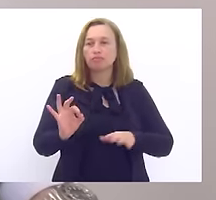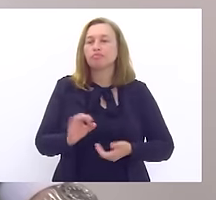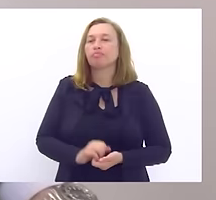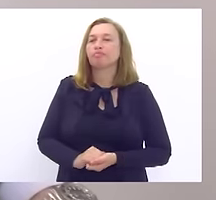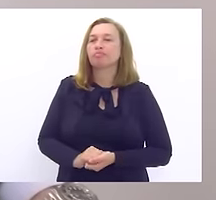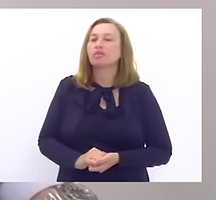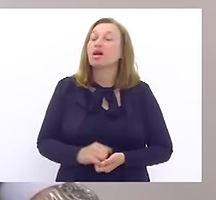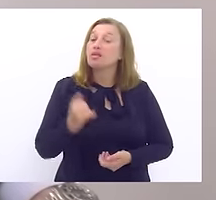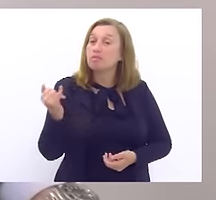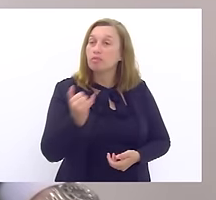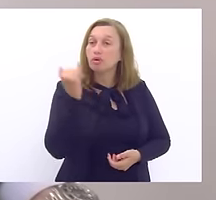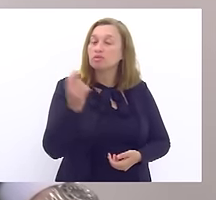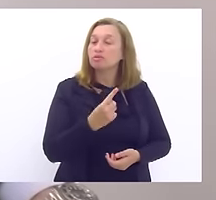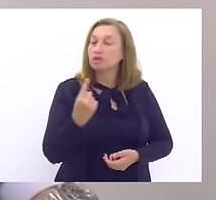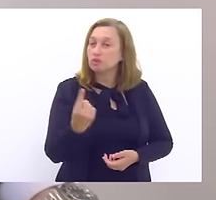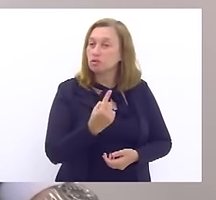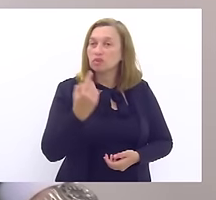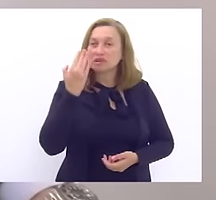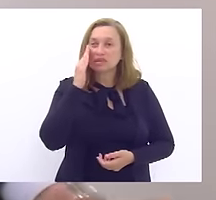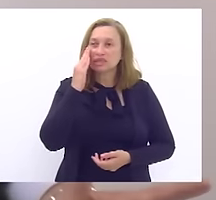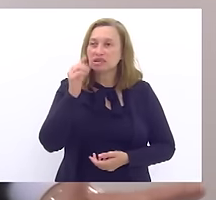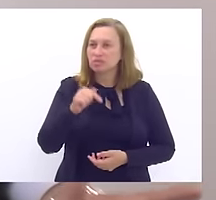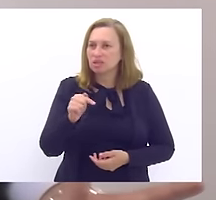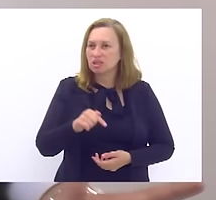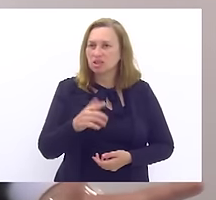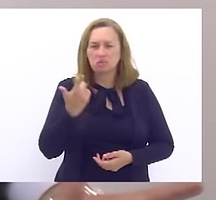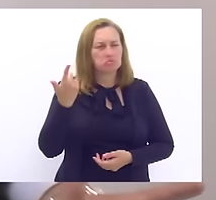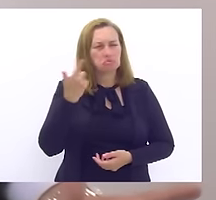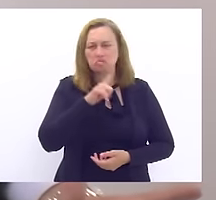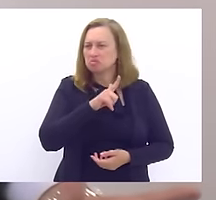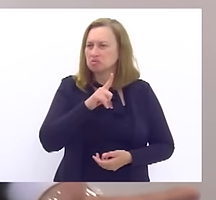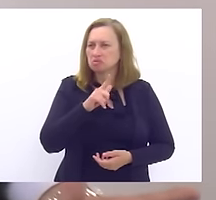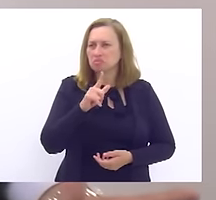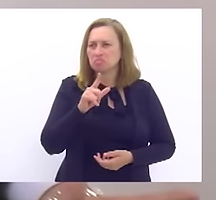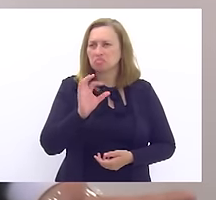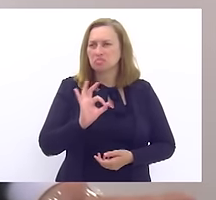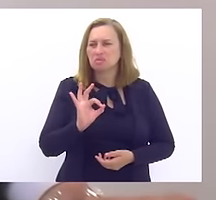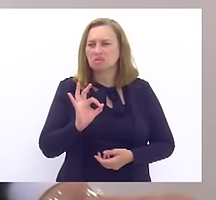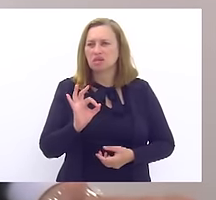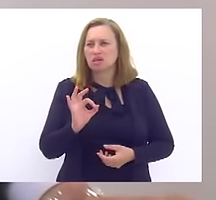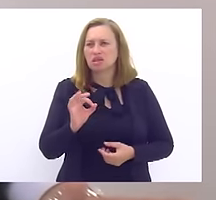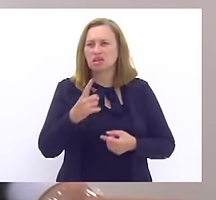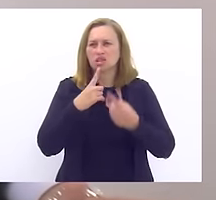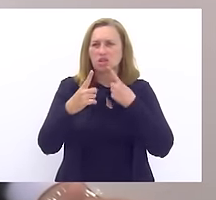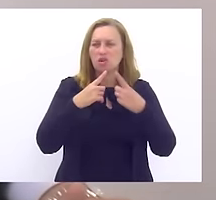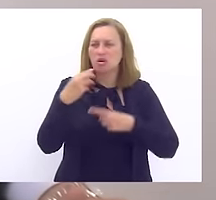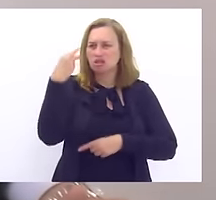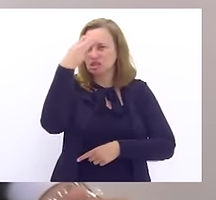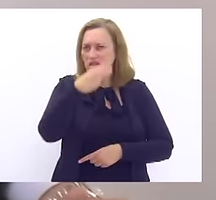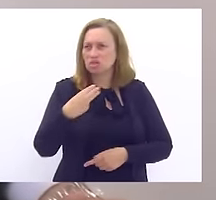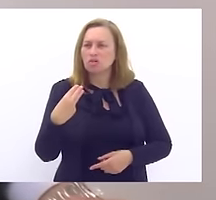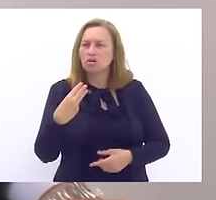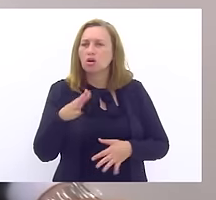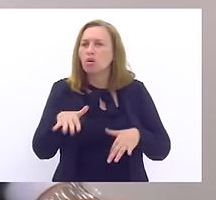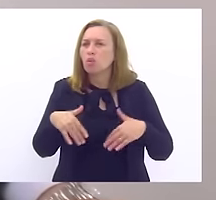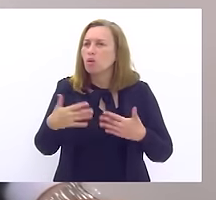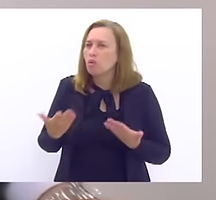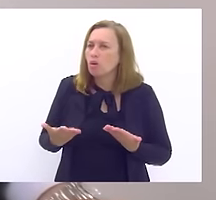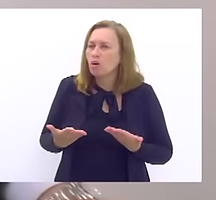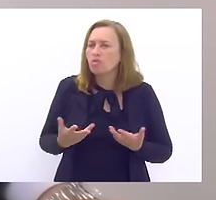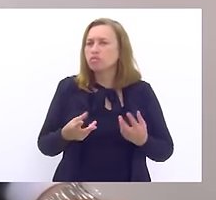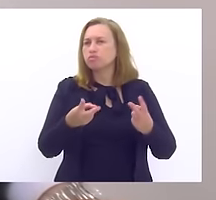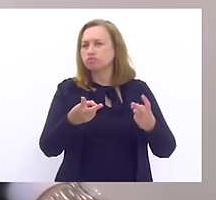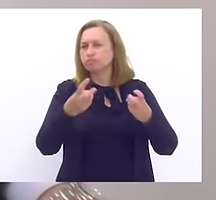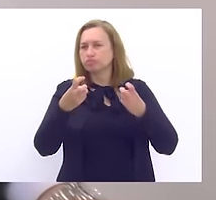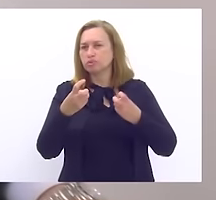é importante para nós entendermos aqui o que a gente não consegue entender em três horas de diálogo entender Qual a percepção do